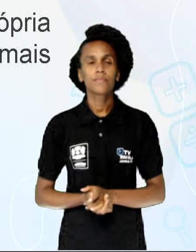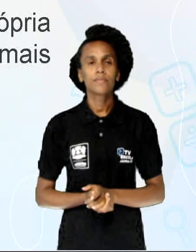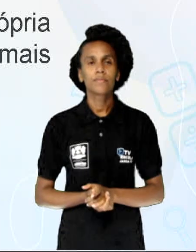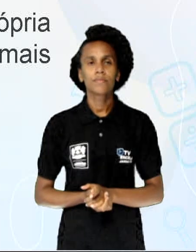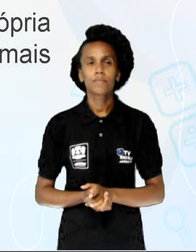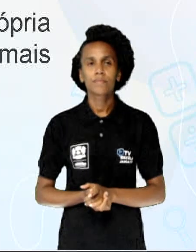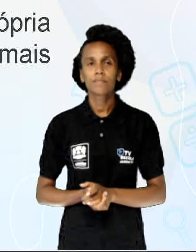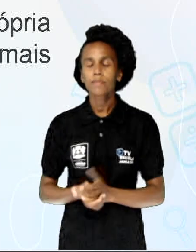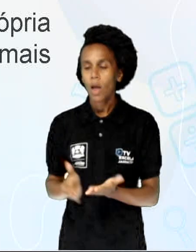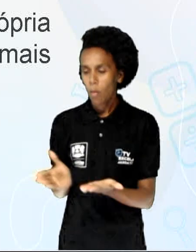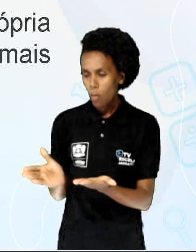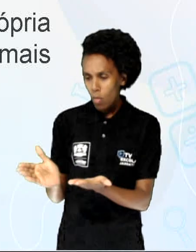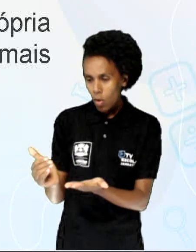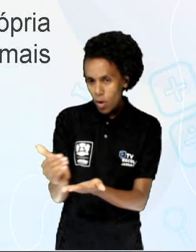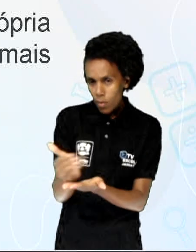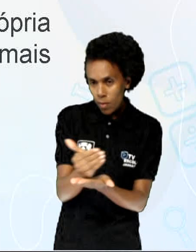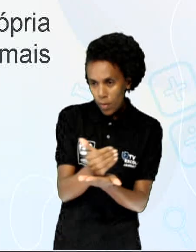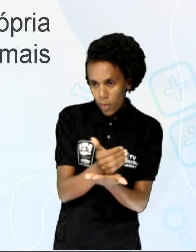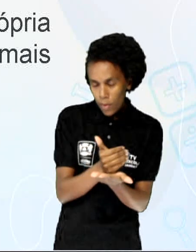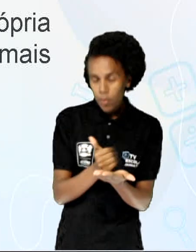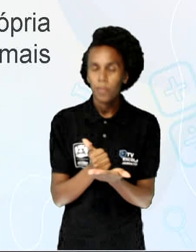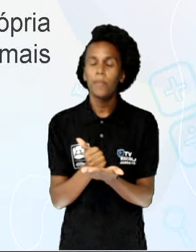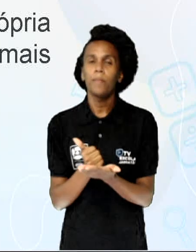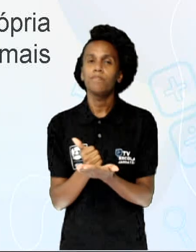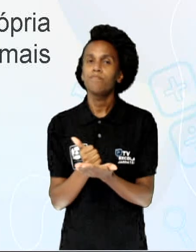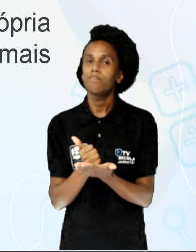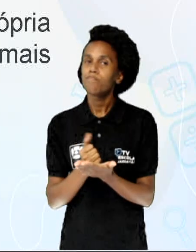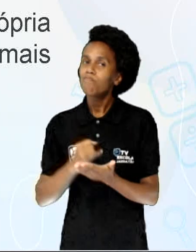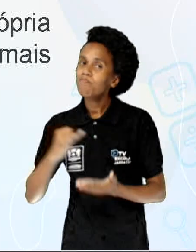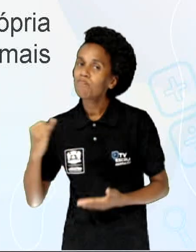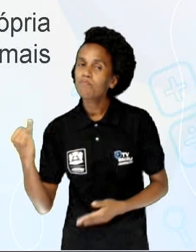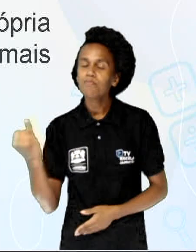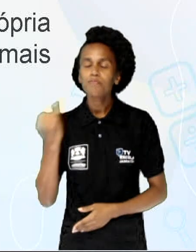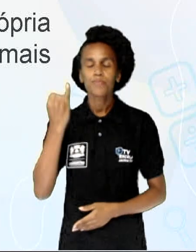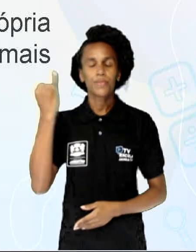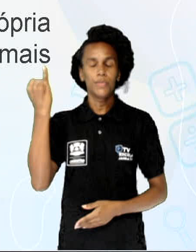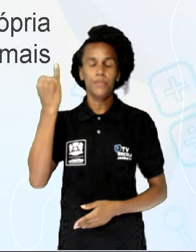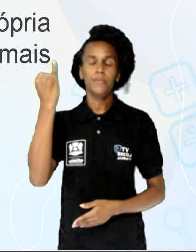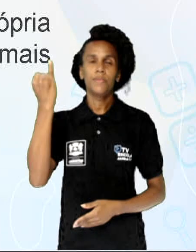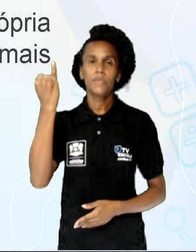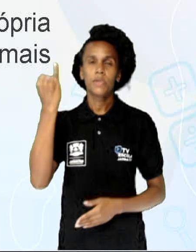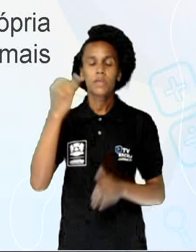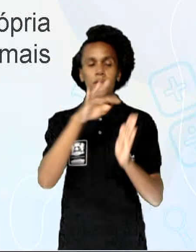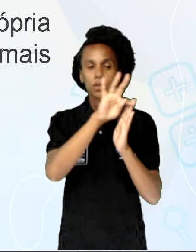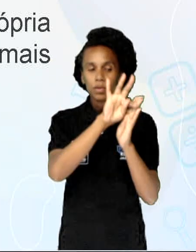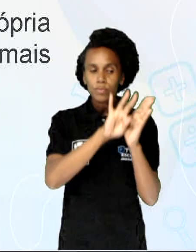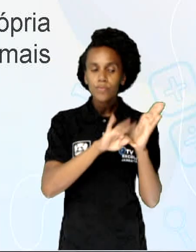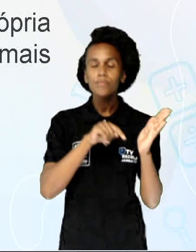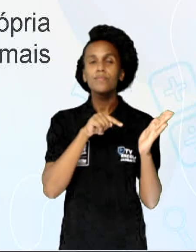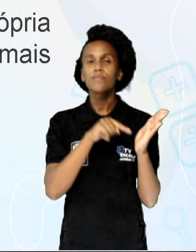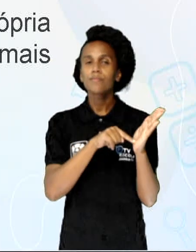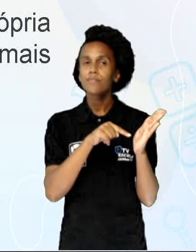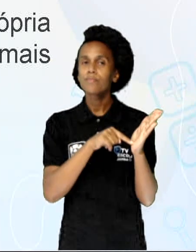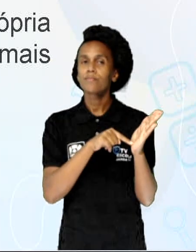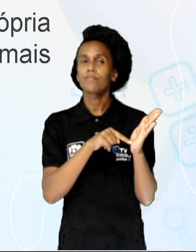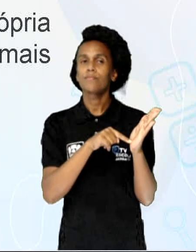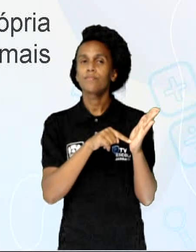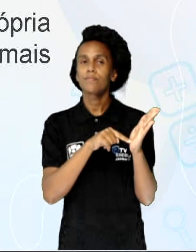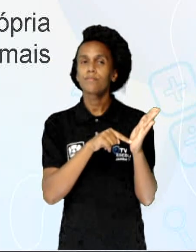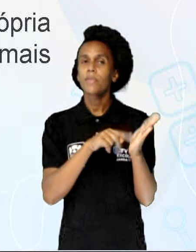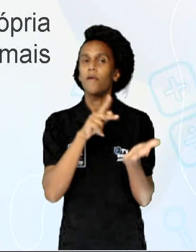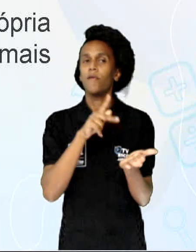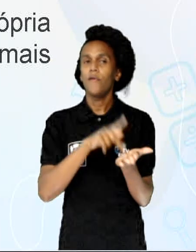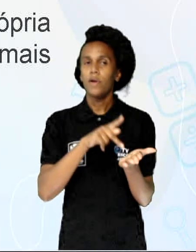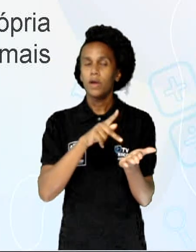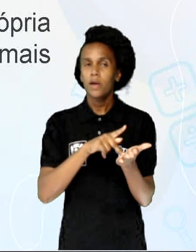coletar materiais, pessoal, são essenciais, são fundamentais para que o texto tenha mais propriedade e ainda seja interessante